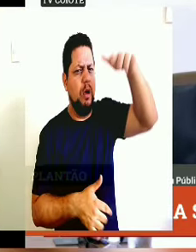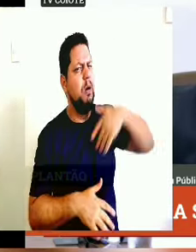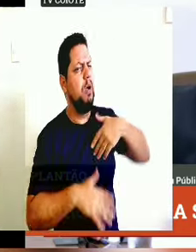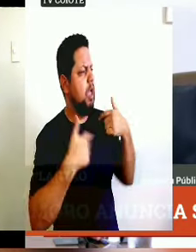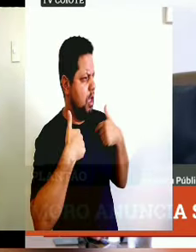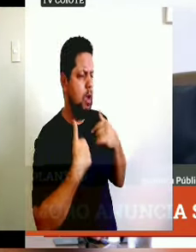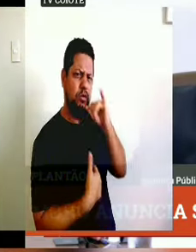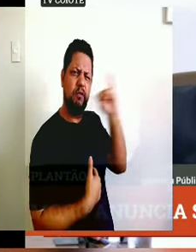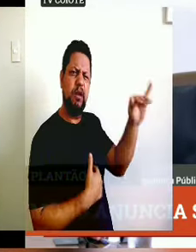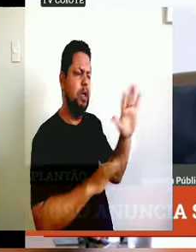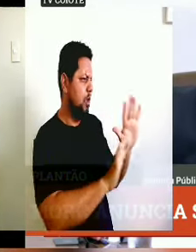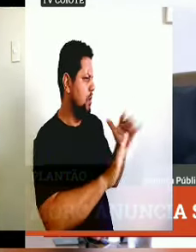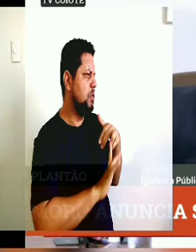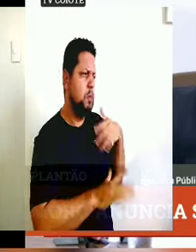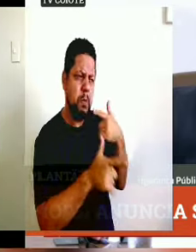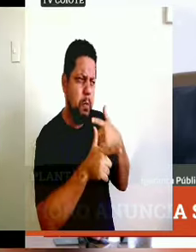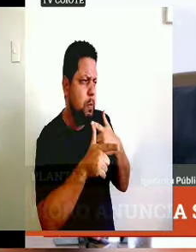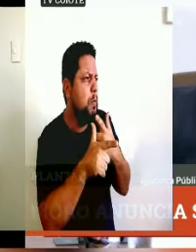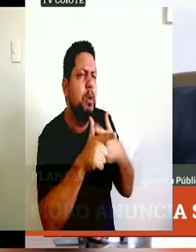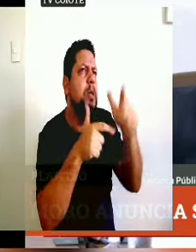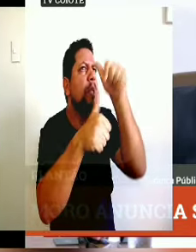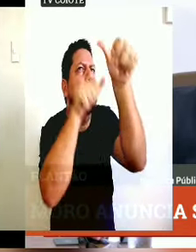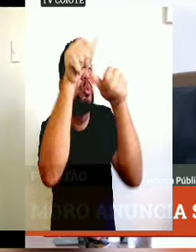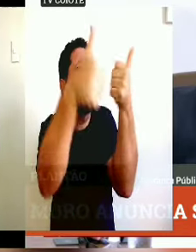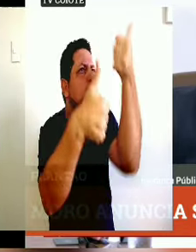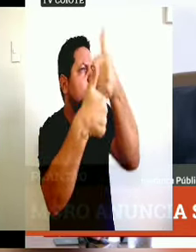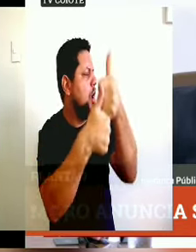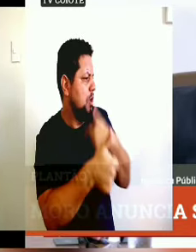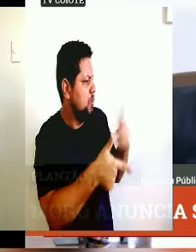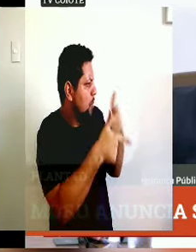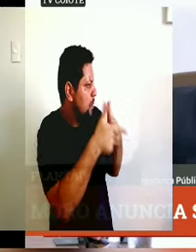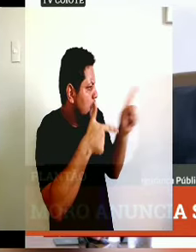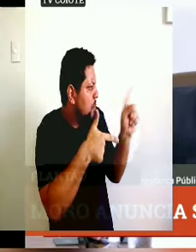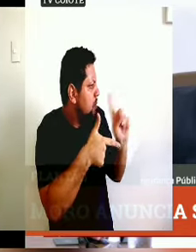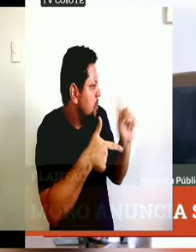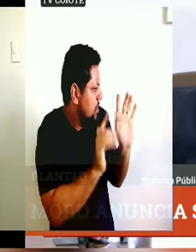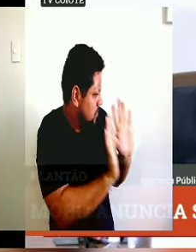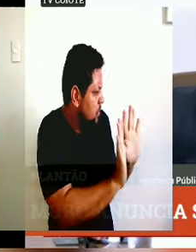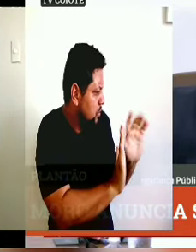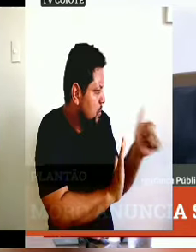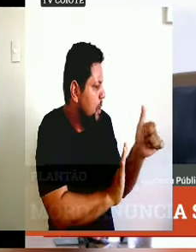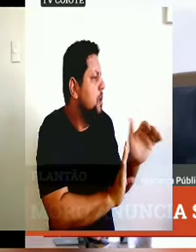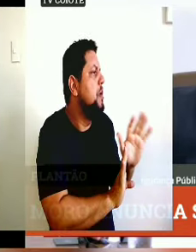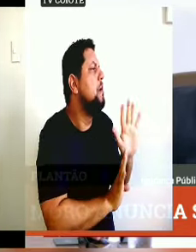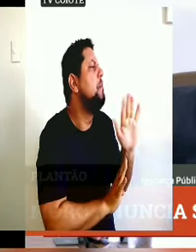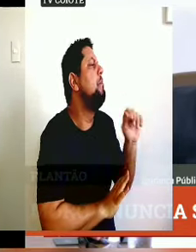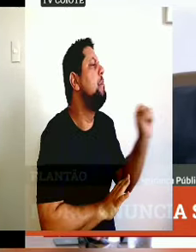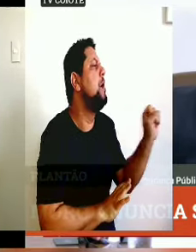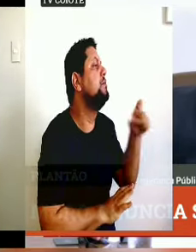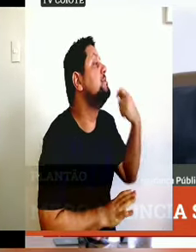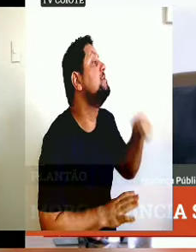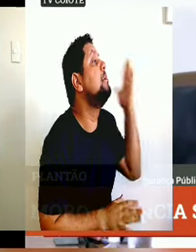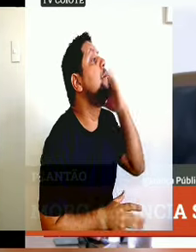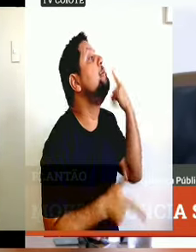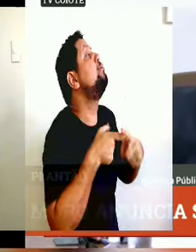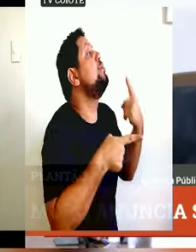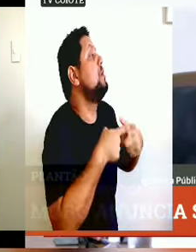eu não tenho nenhum problema em trocar o diretor-geral da Polícia Federal, mas eu preciso de uma